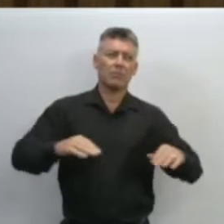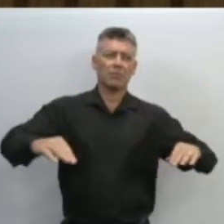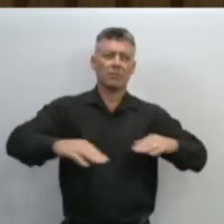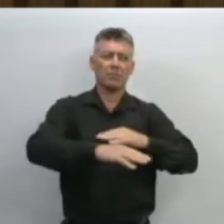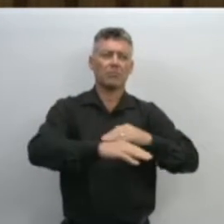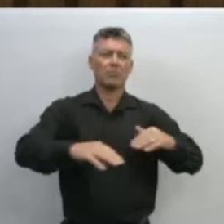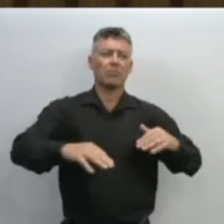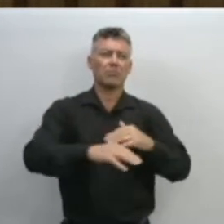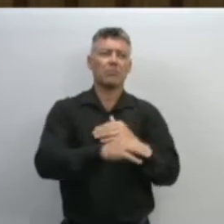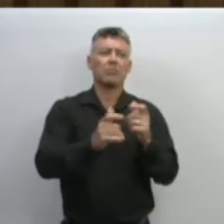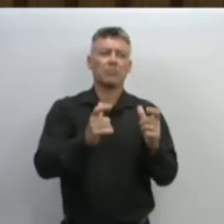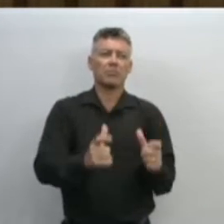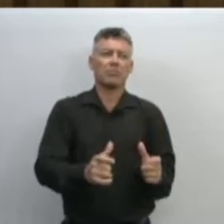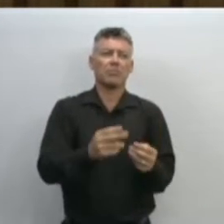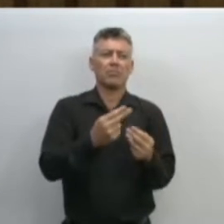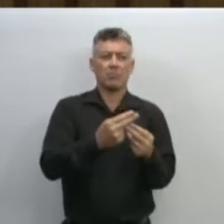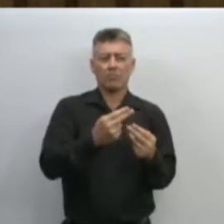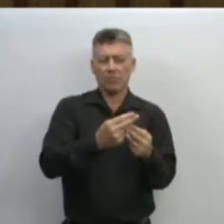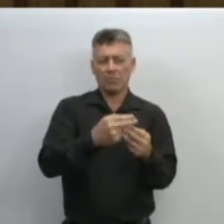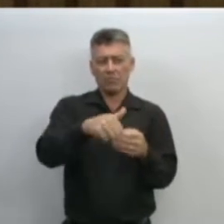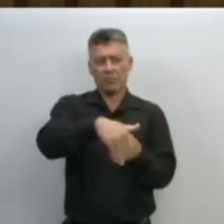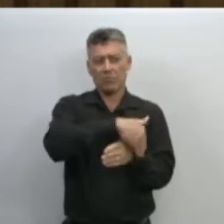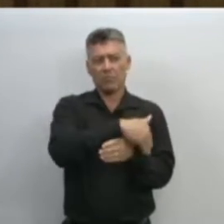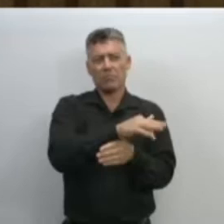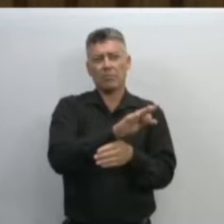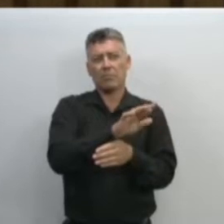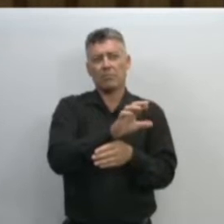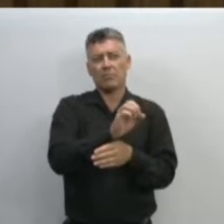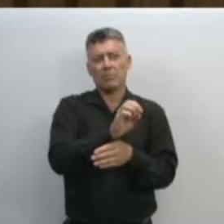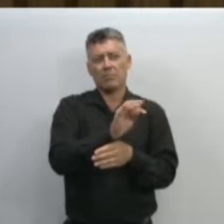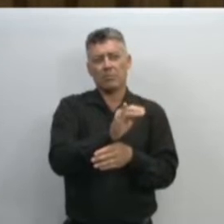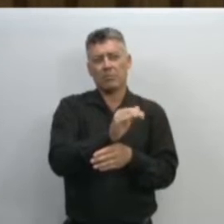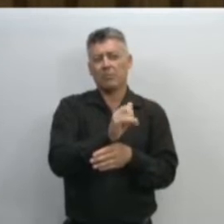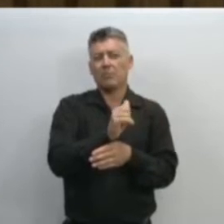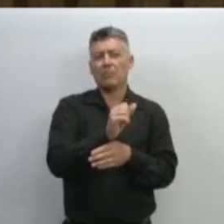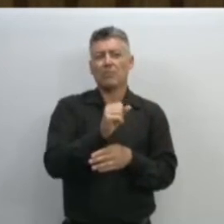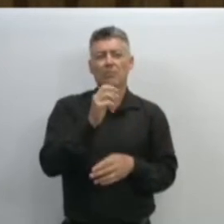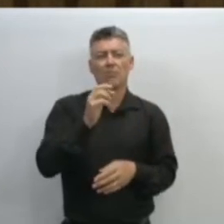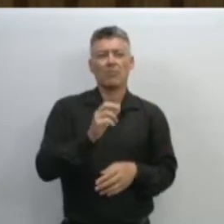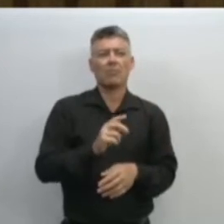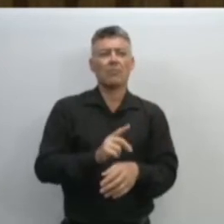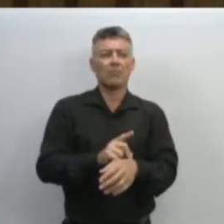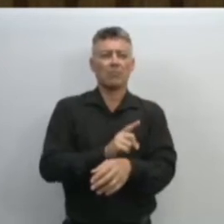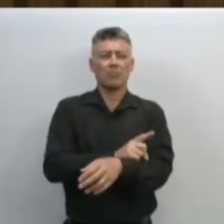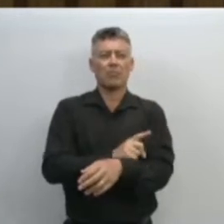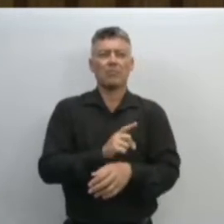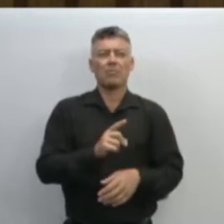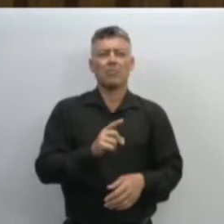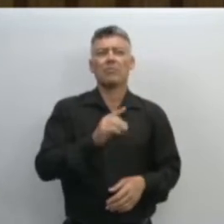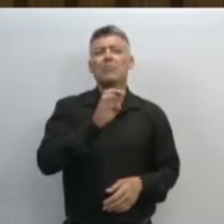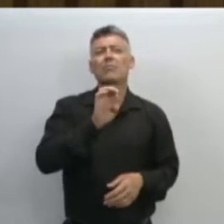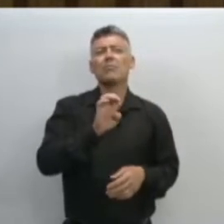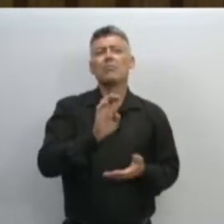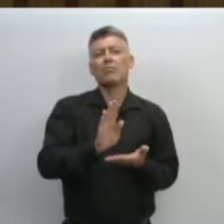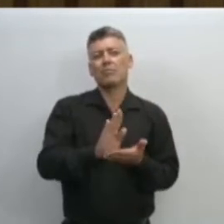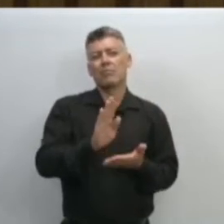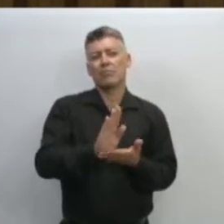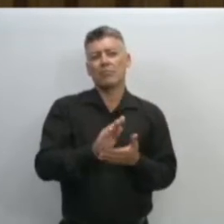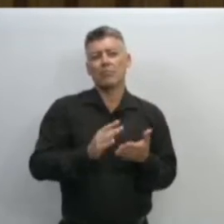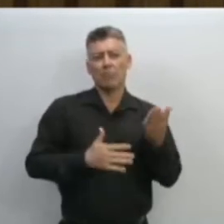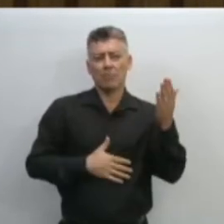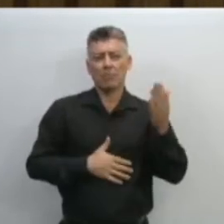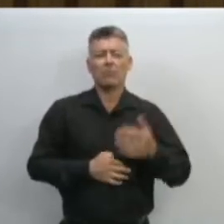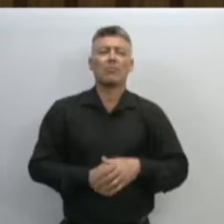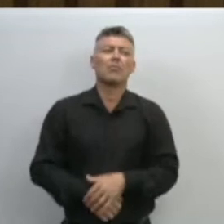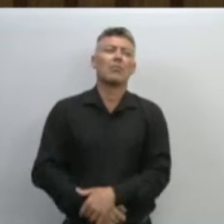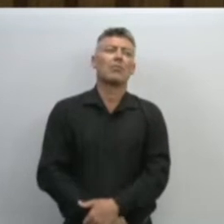Caixa Econômica Federal na Avenida das Fronteiras. Então, quem pediu a parte? Vereador Robério? Vereador Nivaldo Bacurau. Nivaldo, por